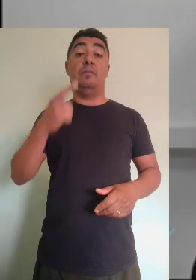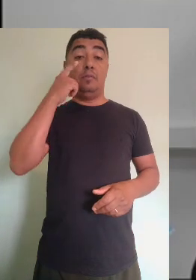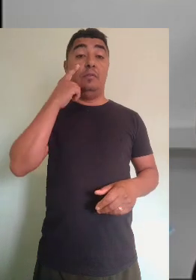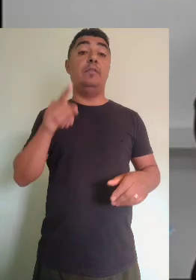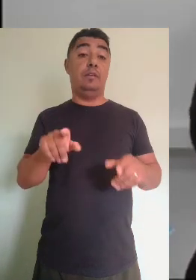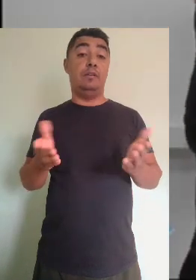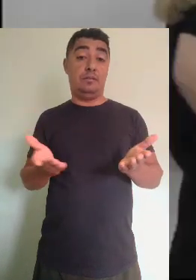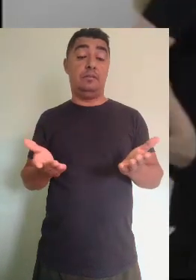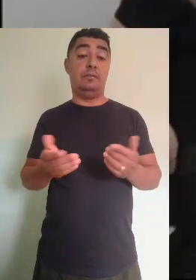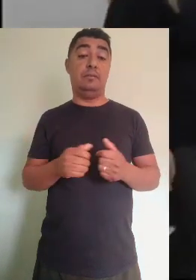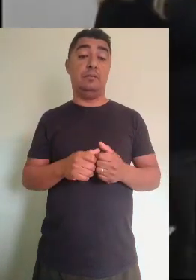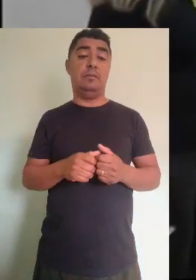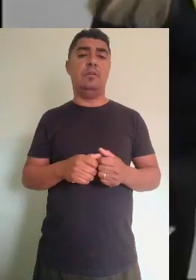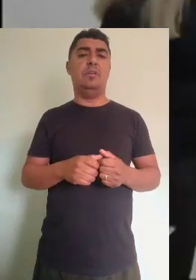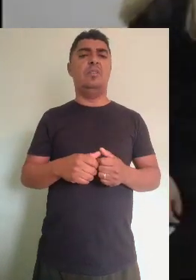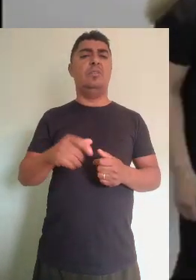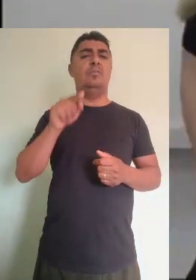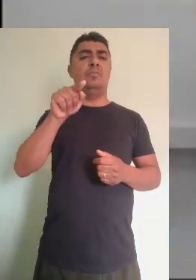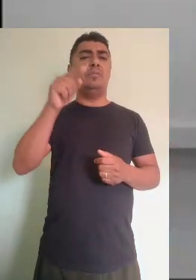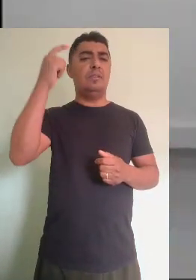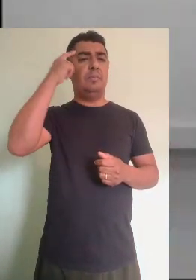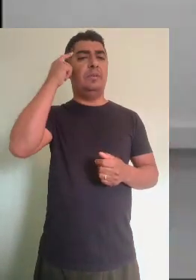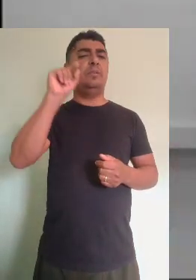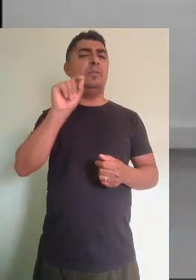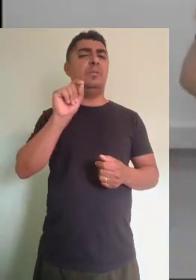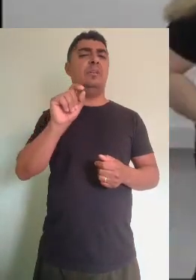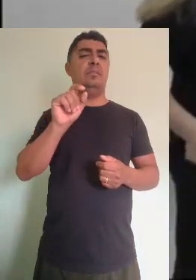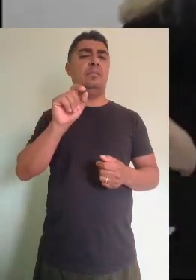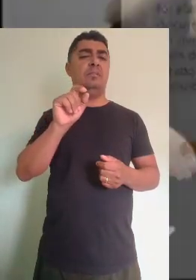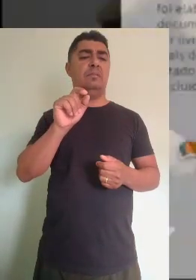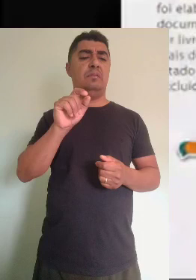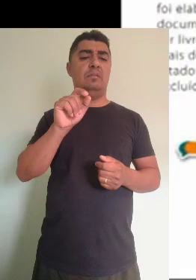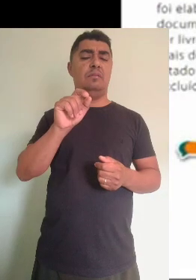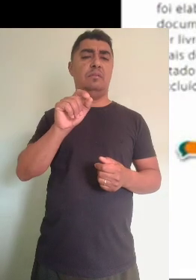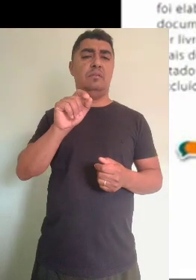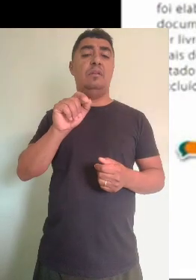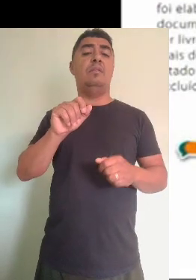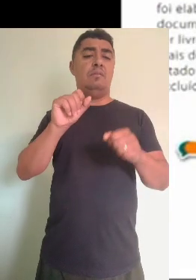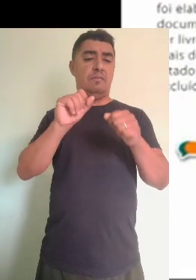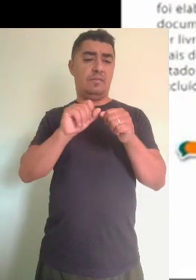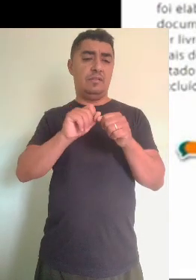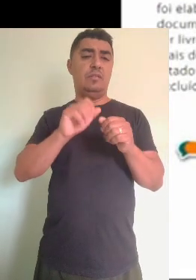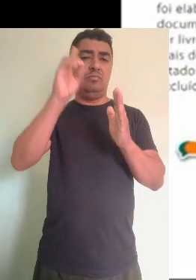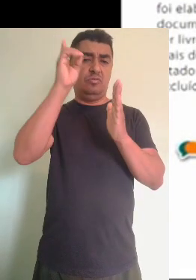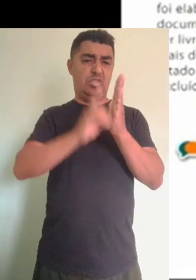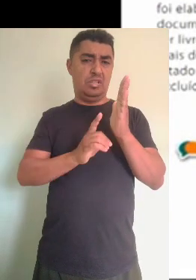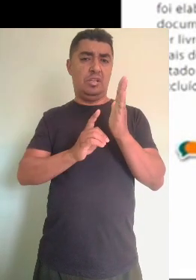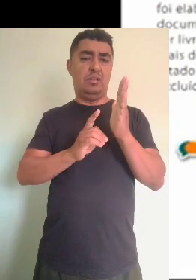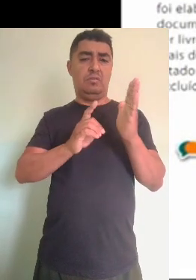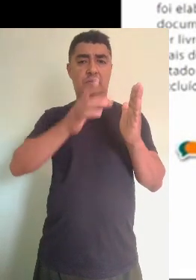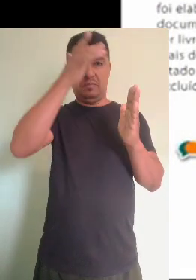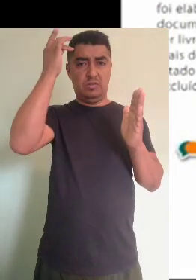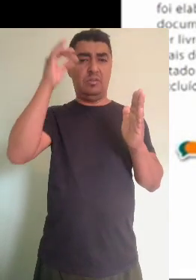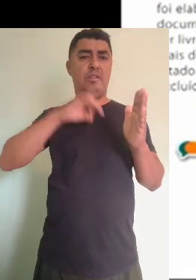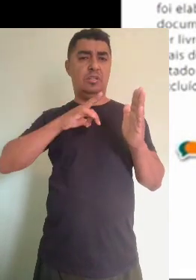Vamos ver aqui então. O que você pensa sobre estabelecer o direito da cidadania apenas a quem ganha uma